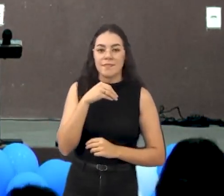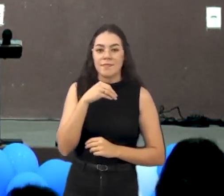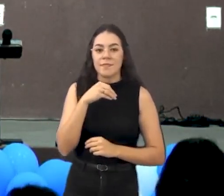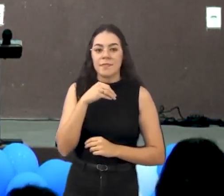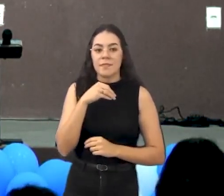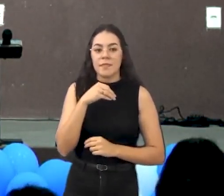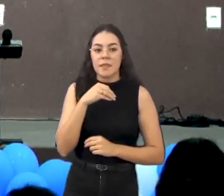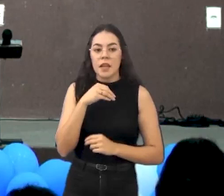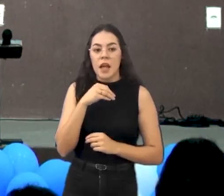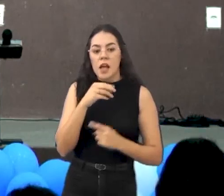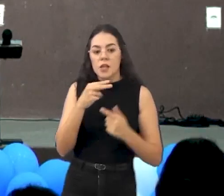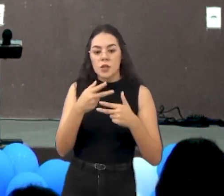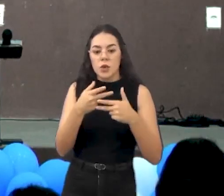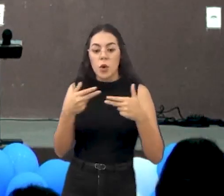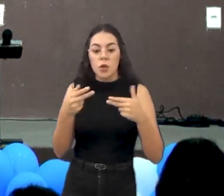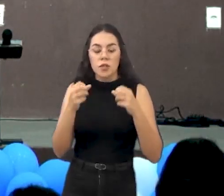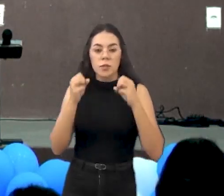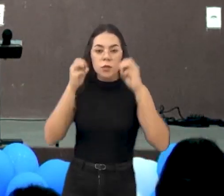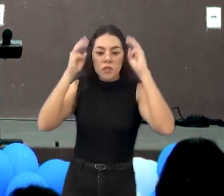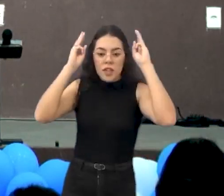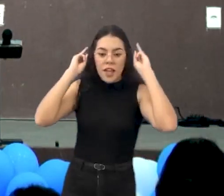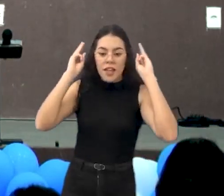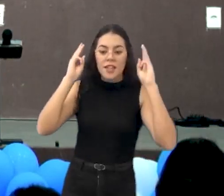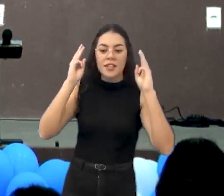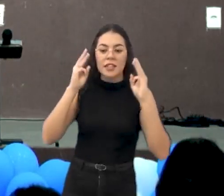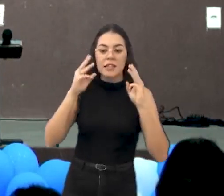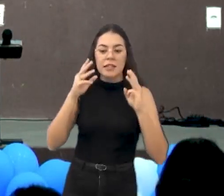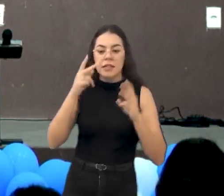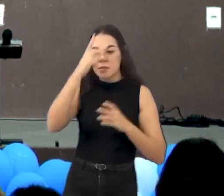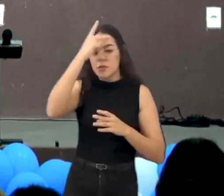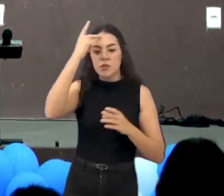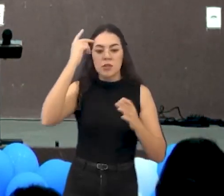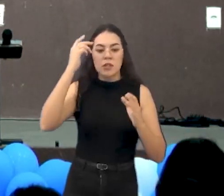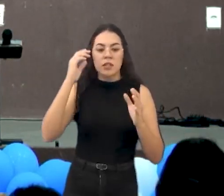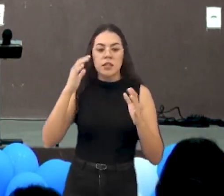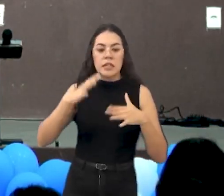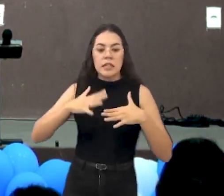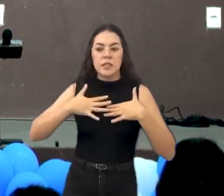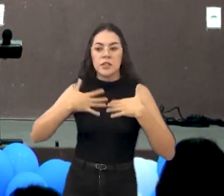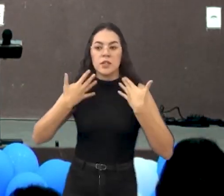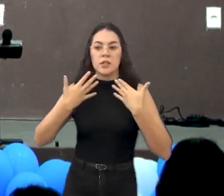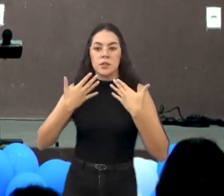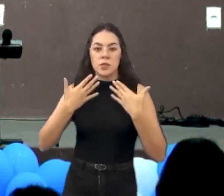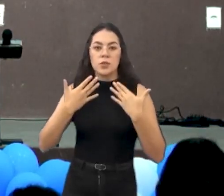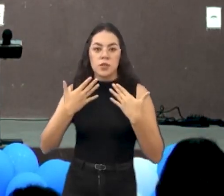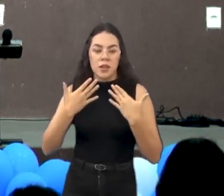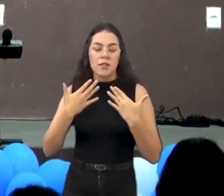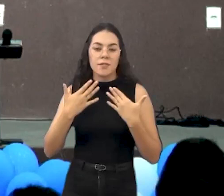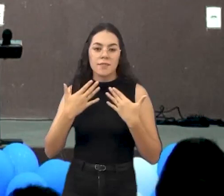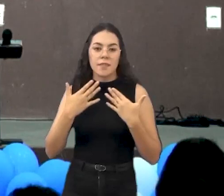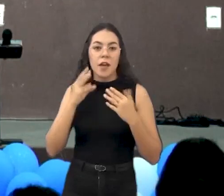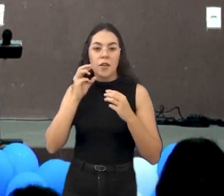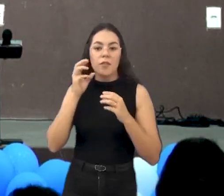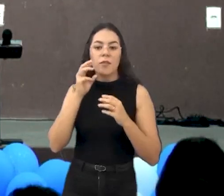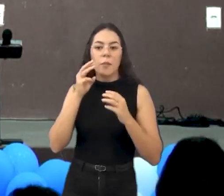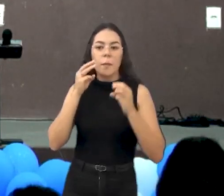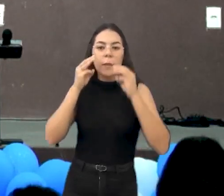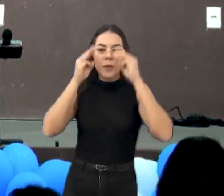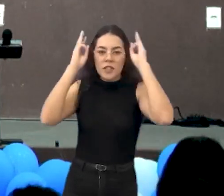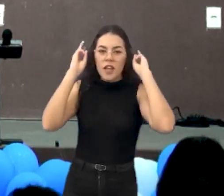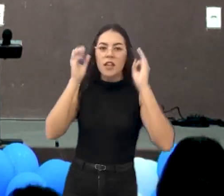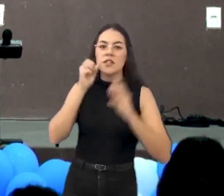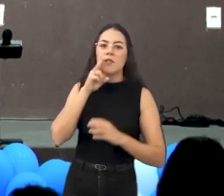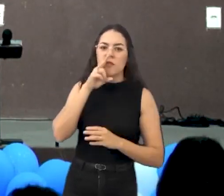Os atos de Moisés eram assustadores aos olhos dos homens. A força de Moisés era temida, mas não era de